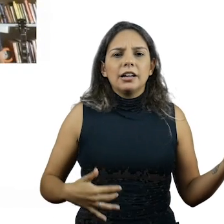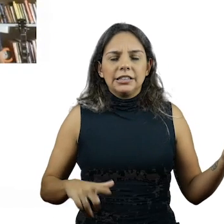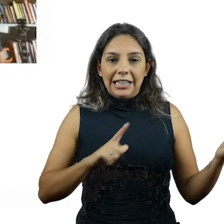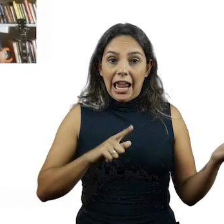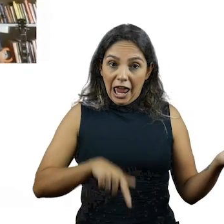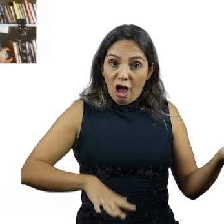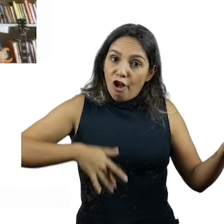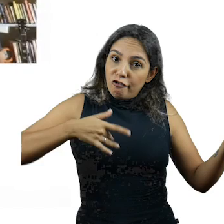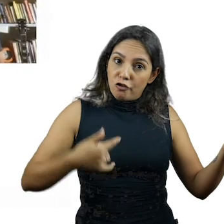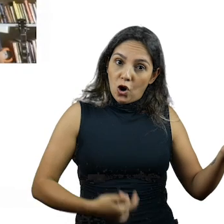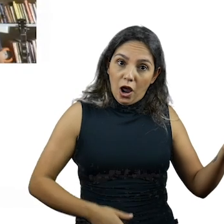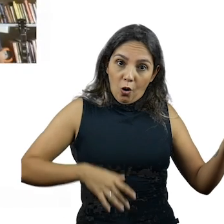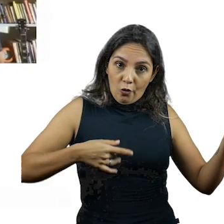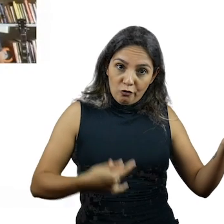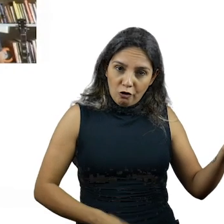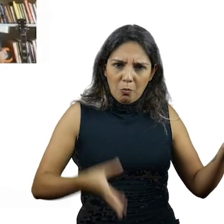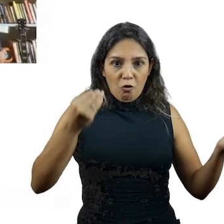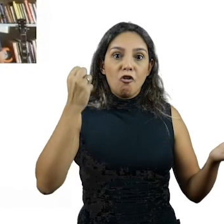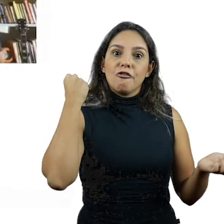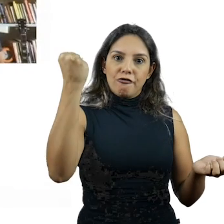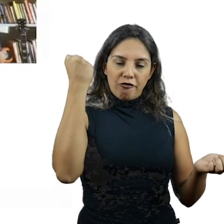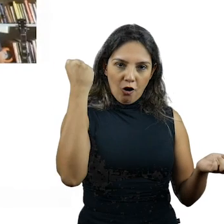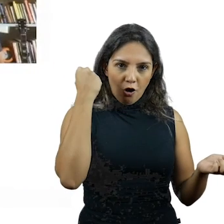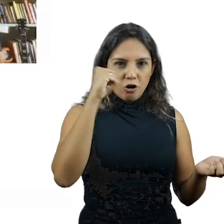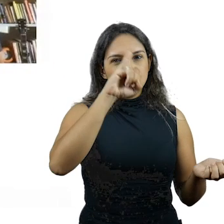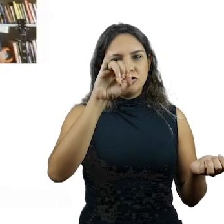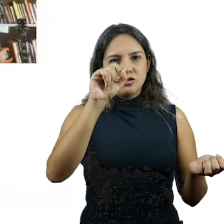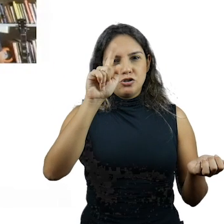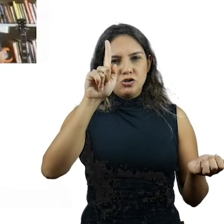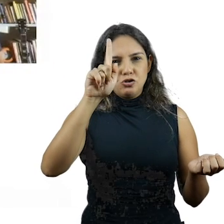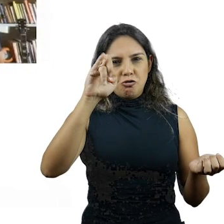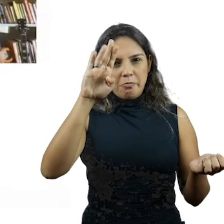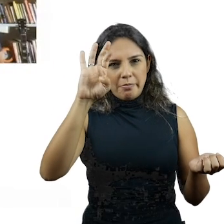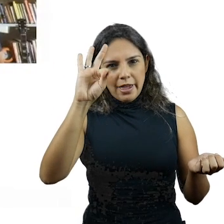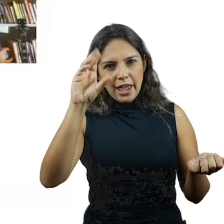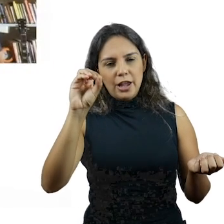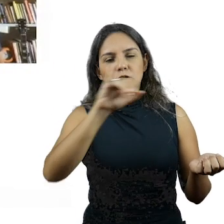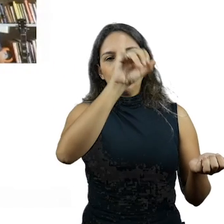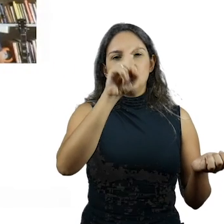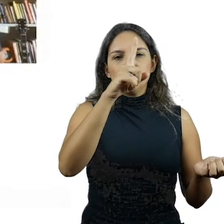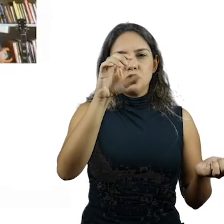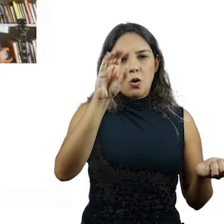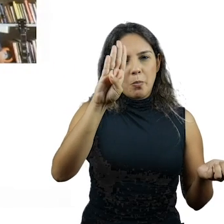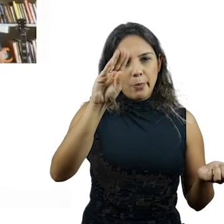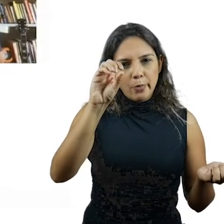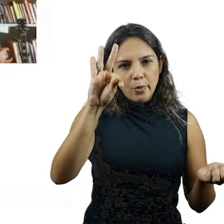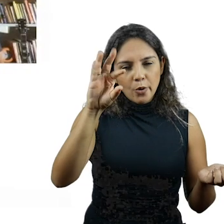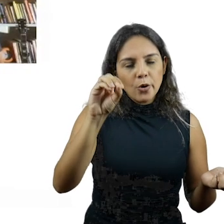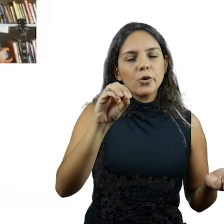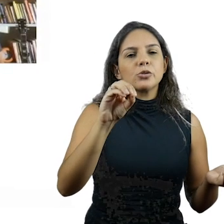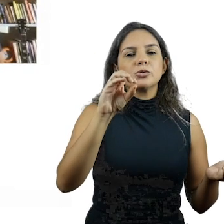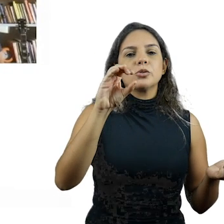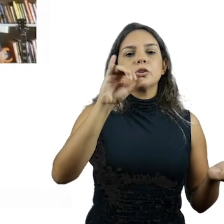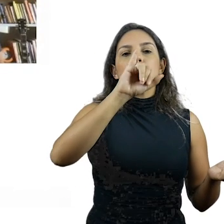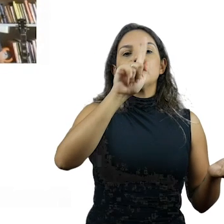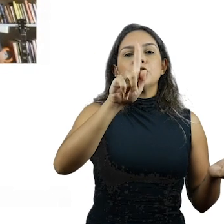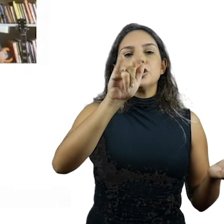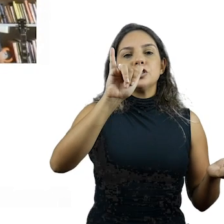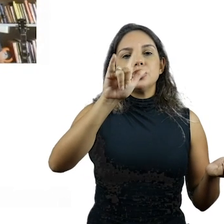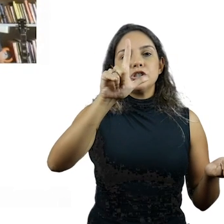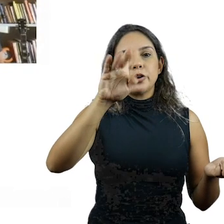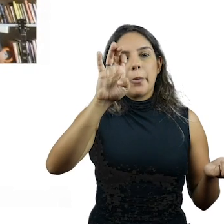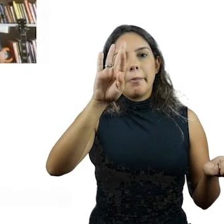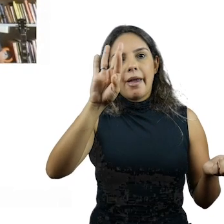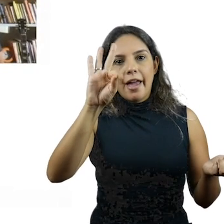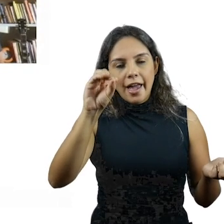muito forte, João Gilberto, João Bosco, Gilberto Gil, grandes violonistas, né, e temos grandes guitarristas